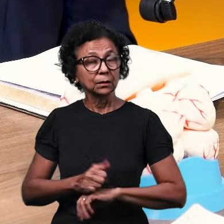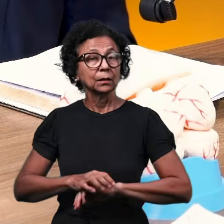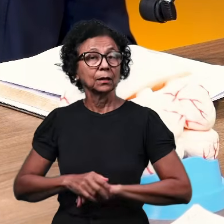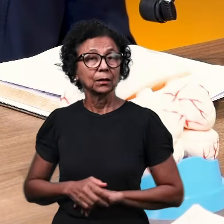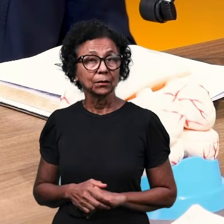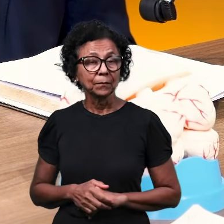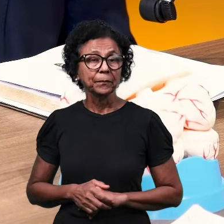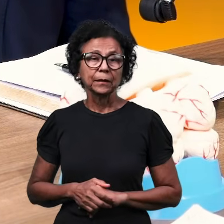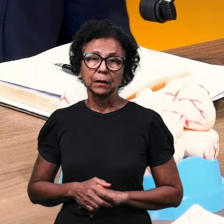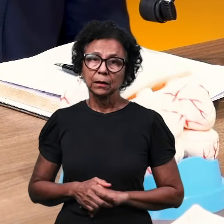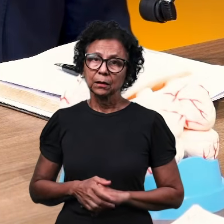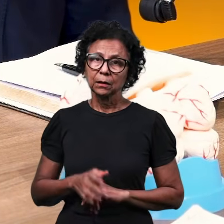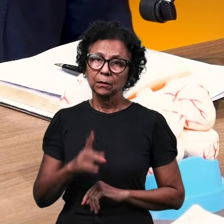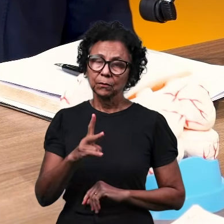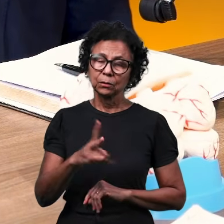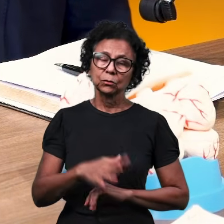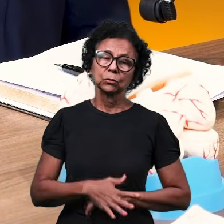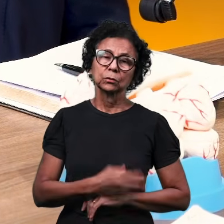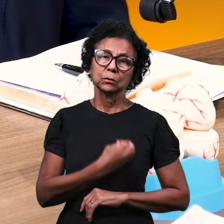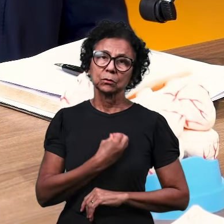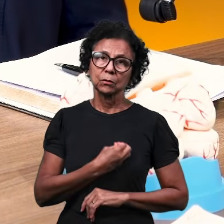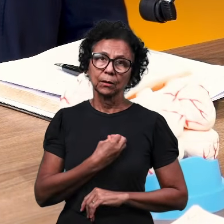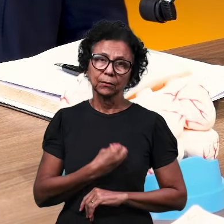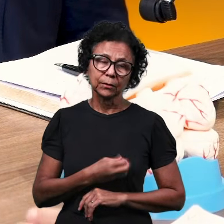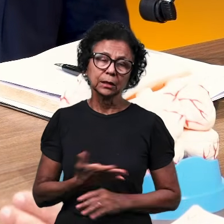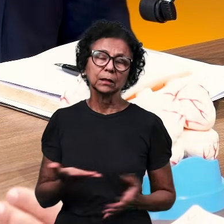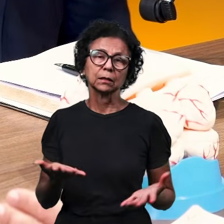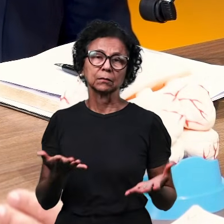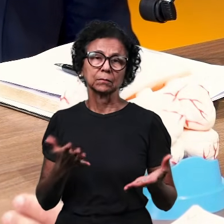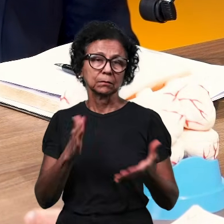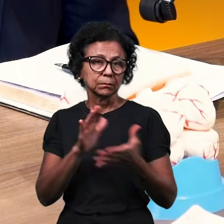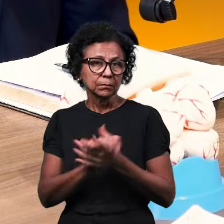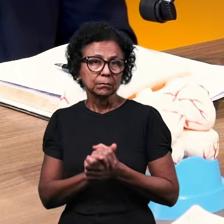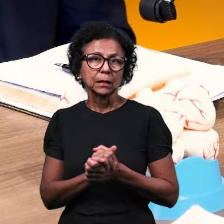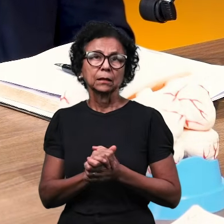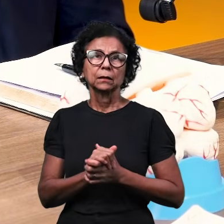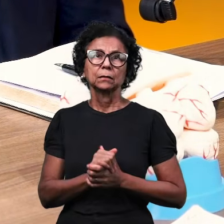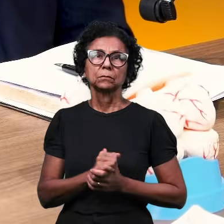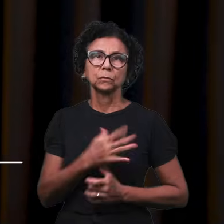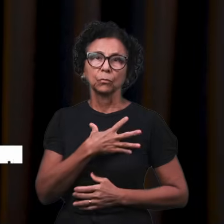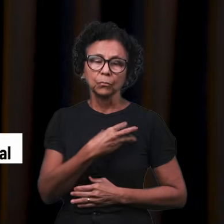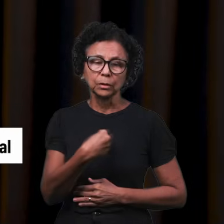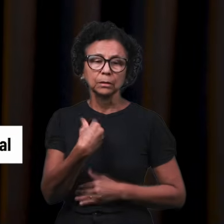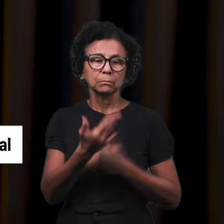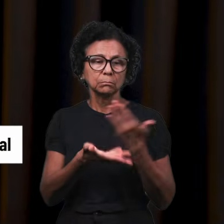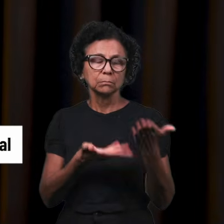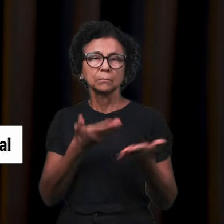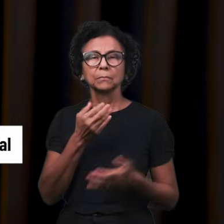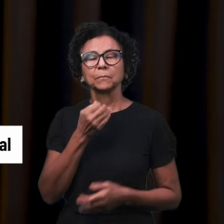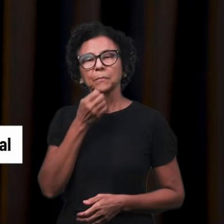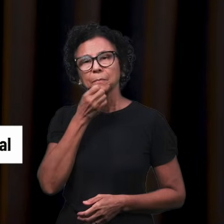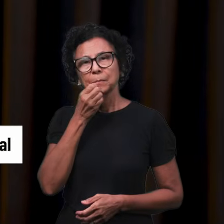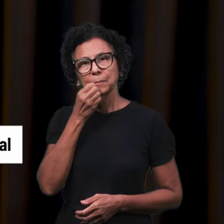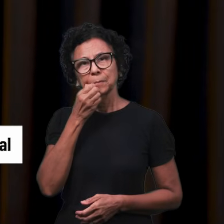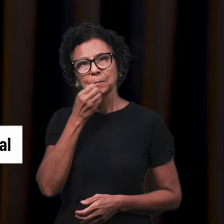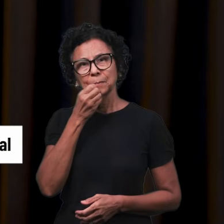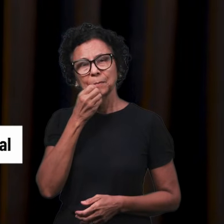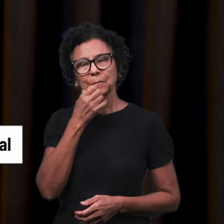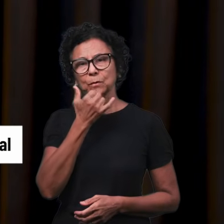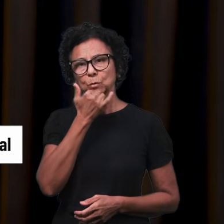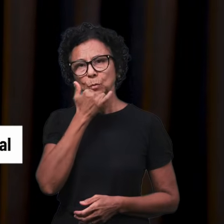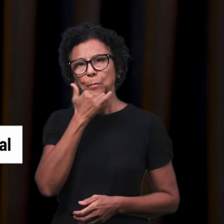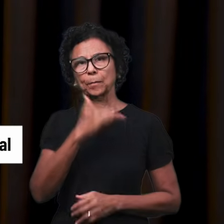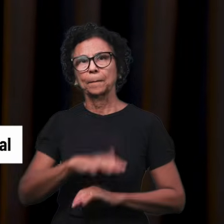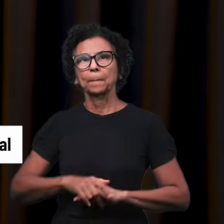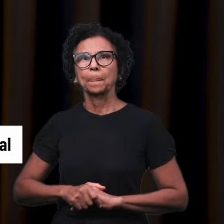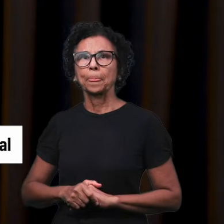repetir na vida secular, na constituição do lar, na criação dos filhos, por aí. Perfeito. Buscar primeiro o reino, o